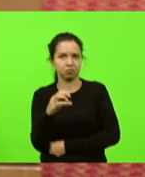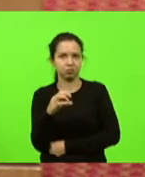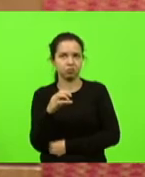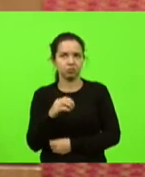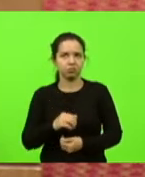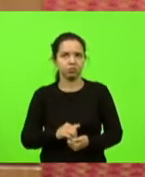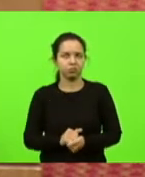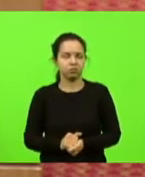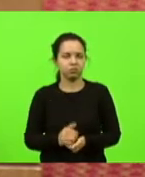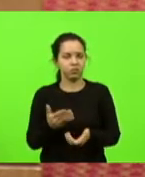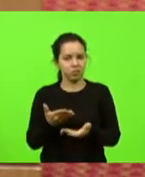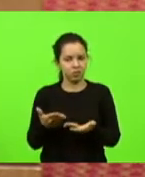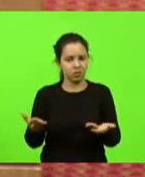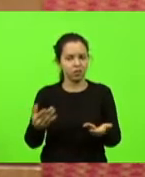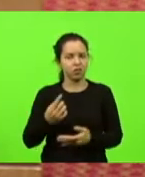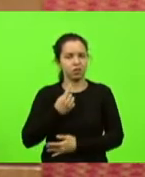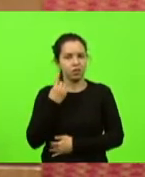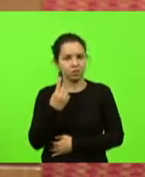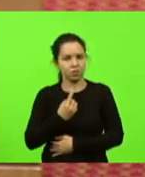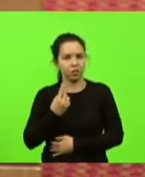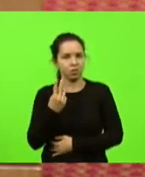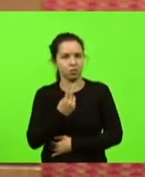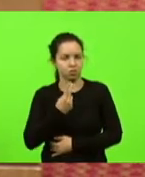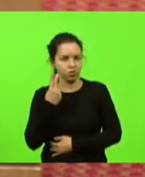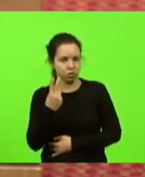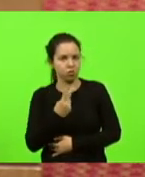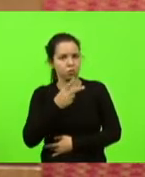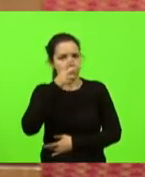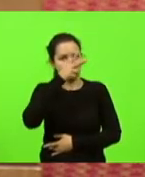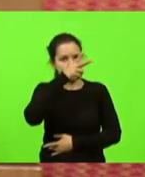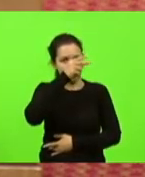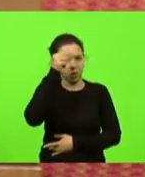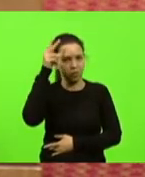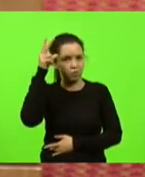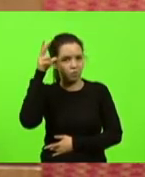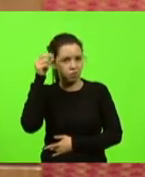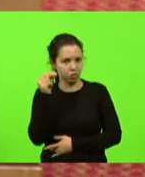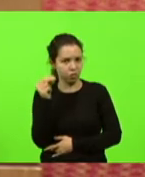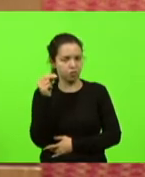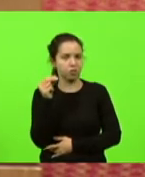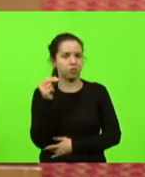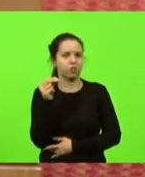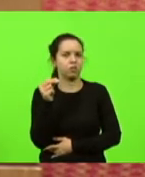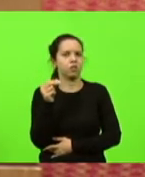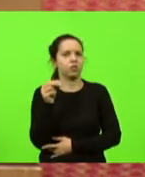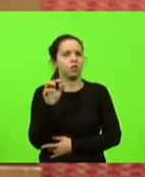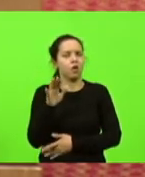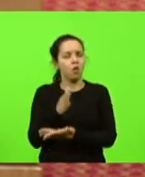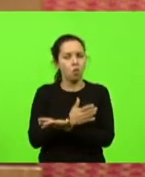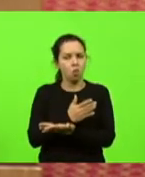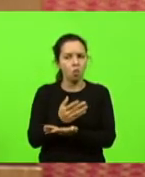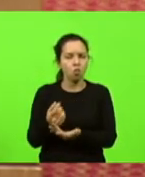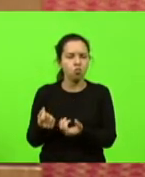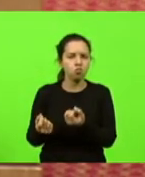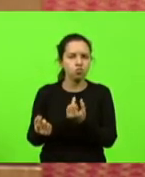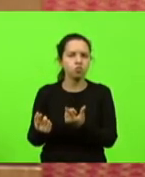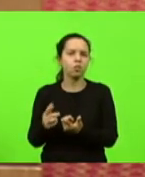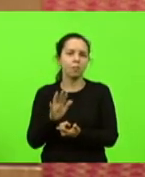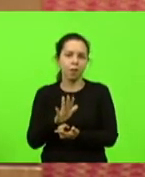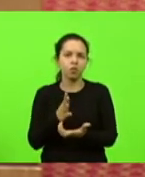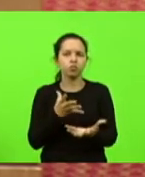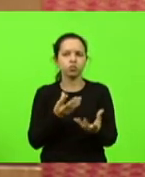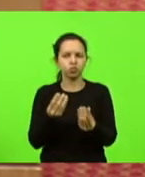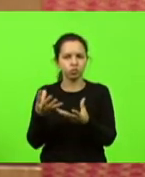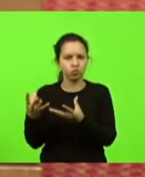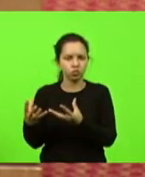seus deputados, seus políticos, seus prefeitos, salvo raras exceções, são exemplos, sim, de